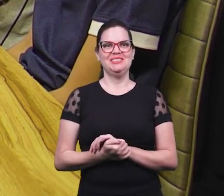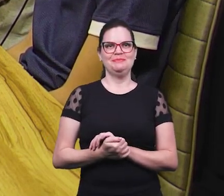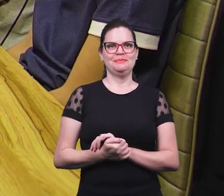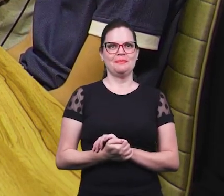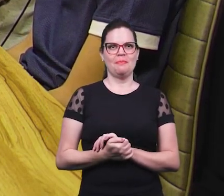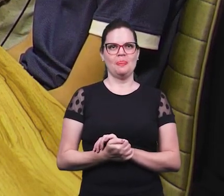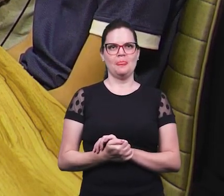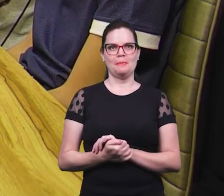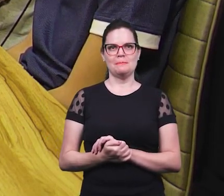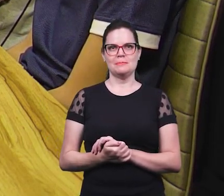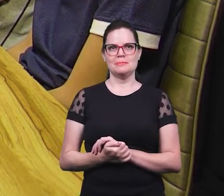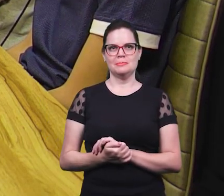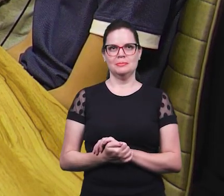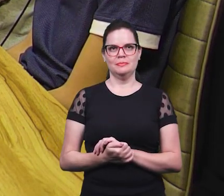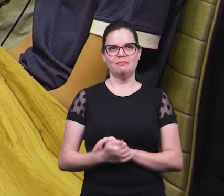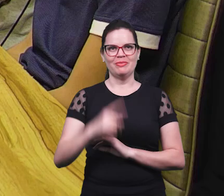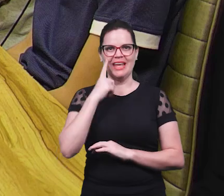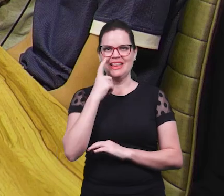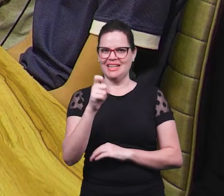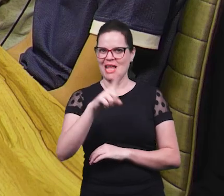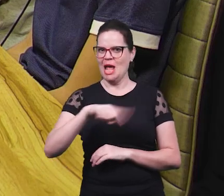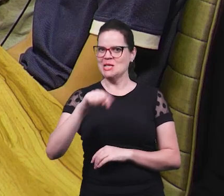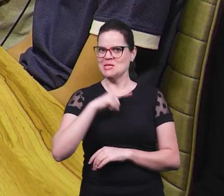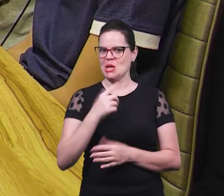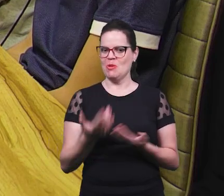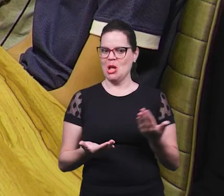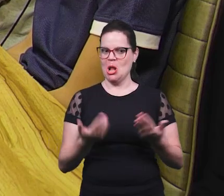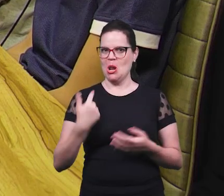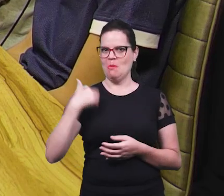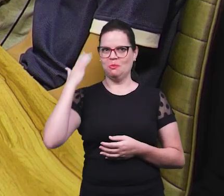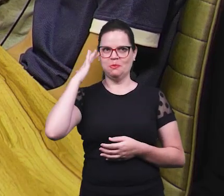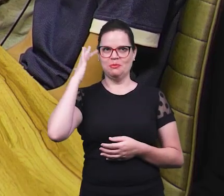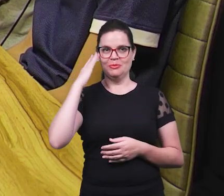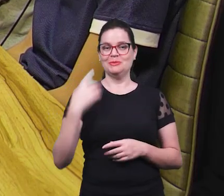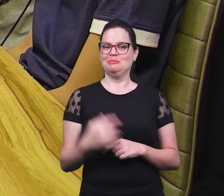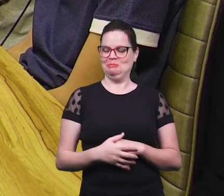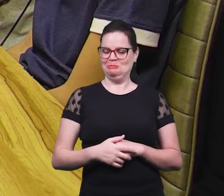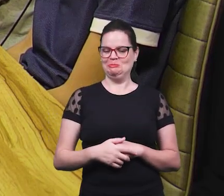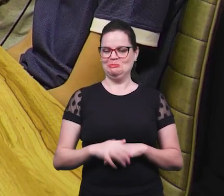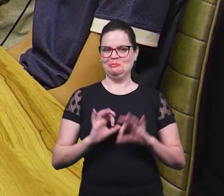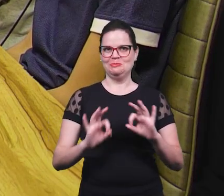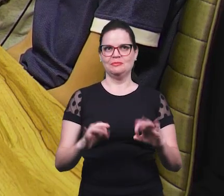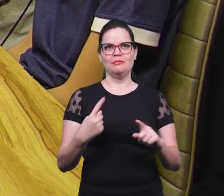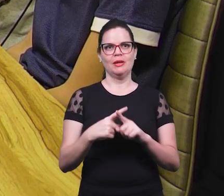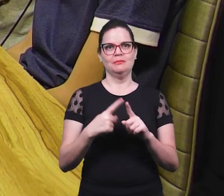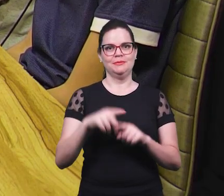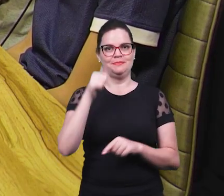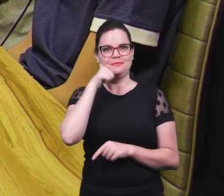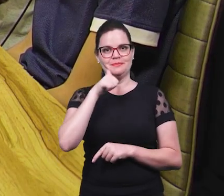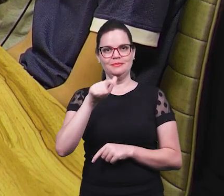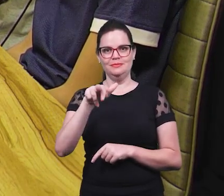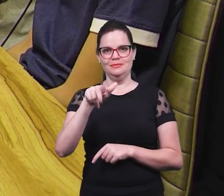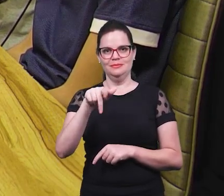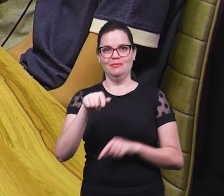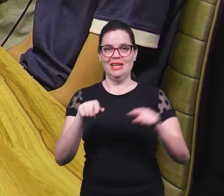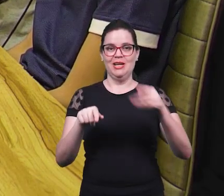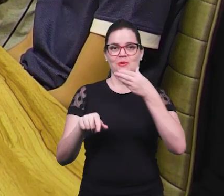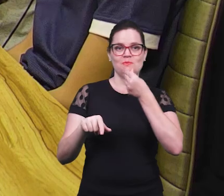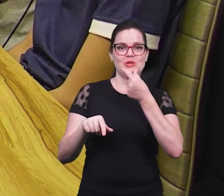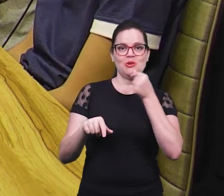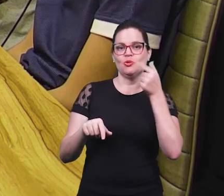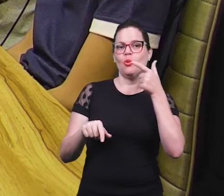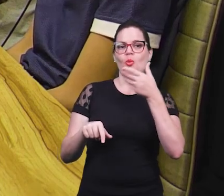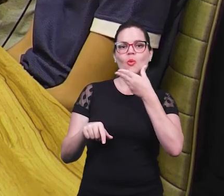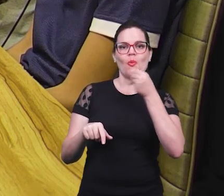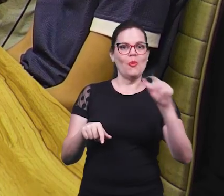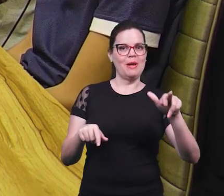pode falar aqui... Todos equilibrados. Também que é interessante, porque a Rafaele tem irmã. Sim. E o Dudu tem irmão.